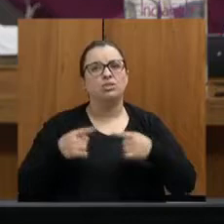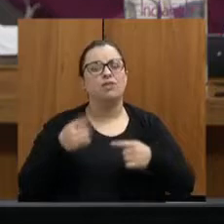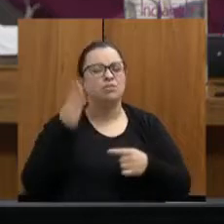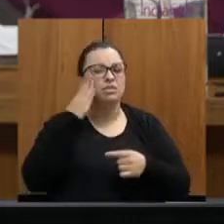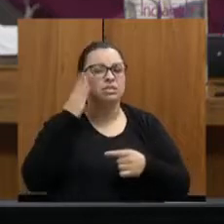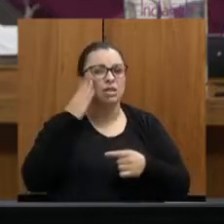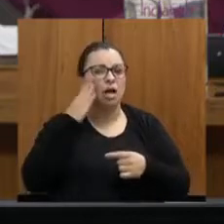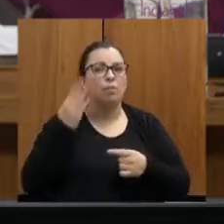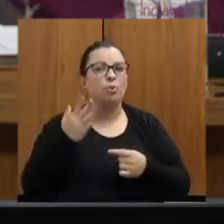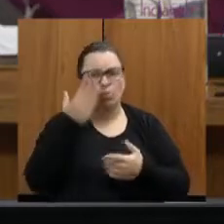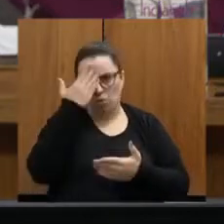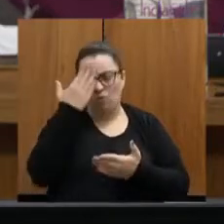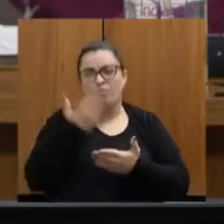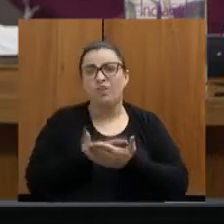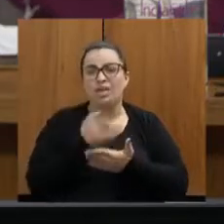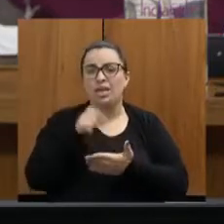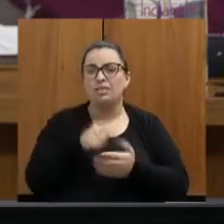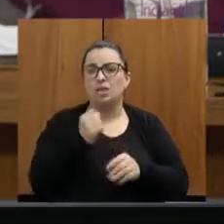com